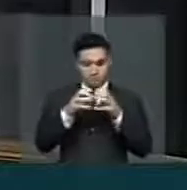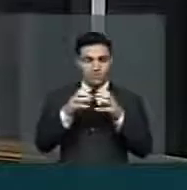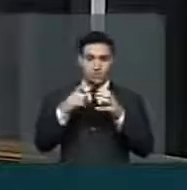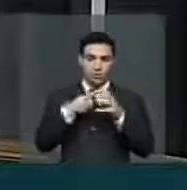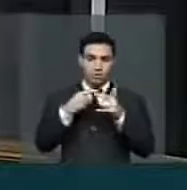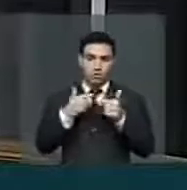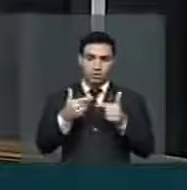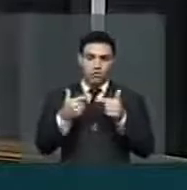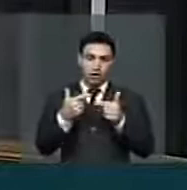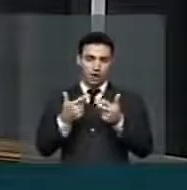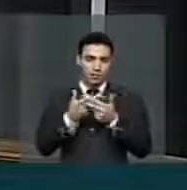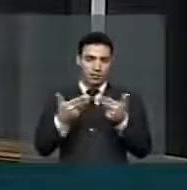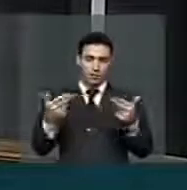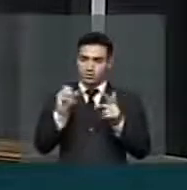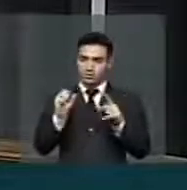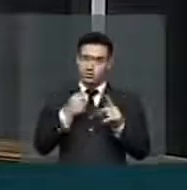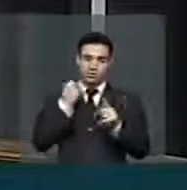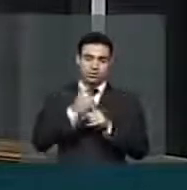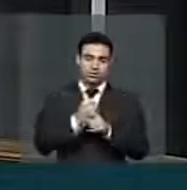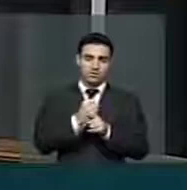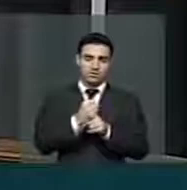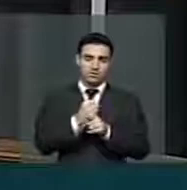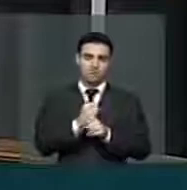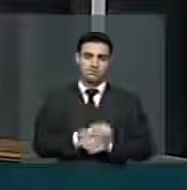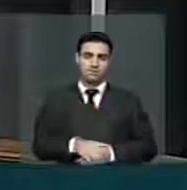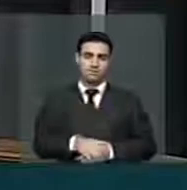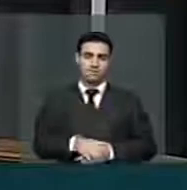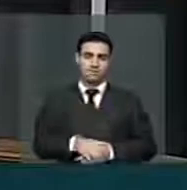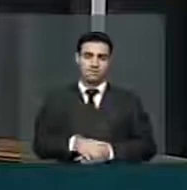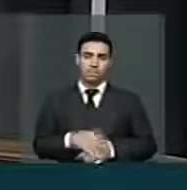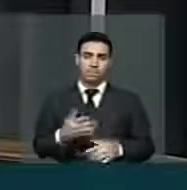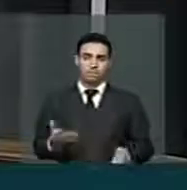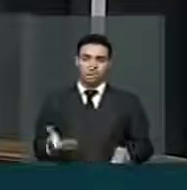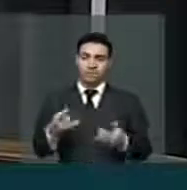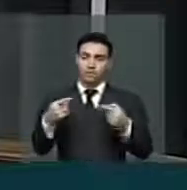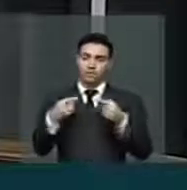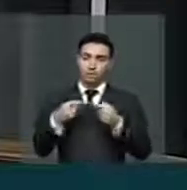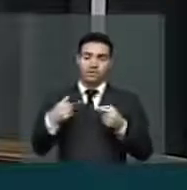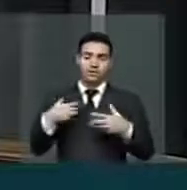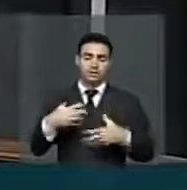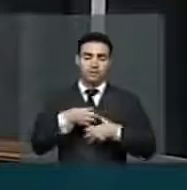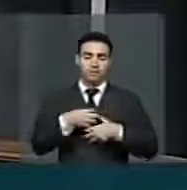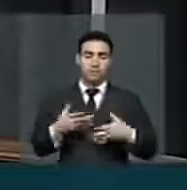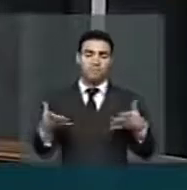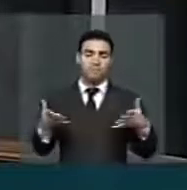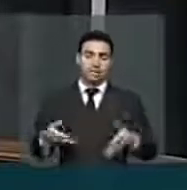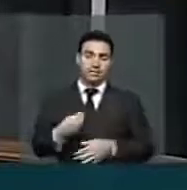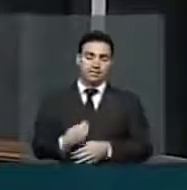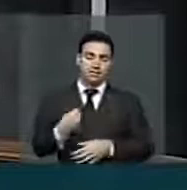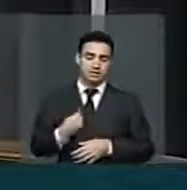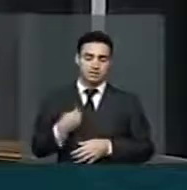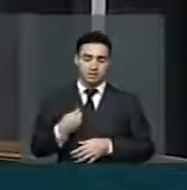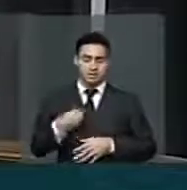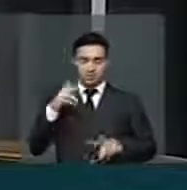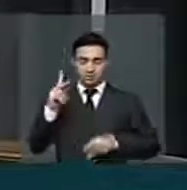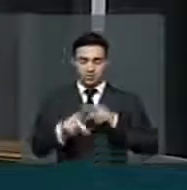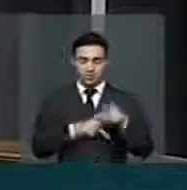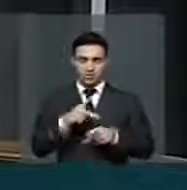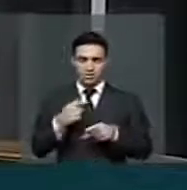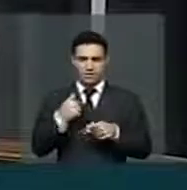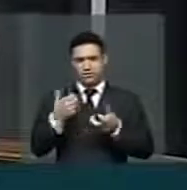causas sociais. É justamente esse sentido de participação popular que quero tratar